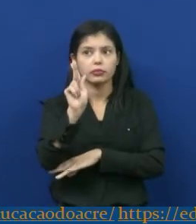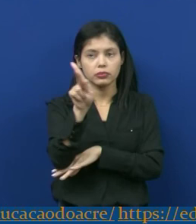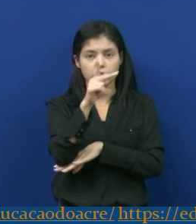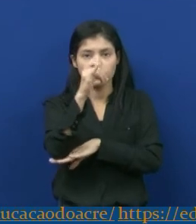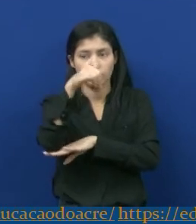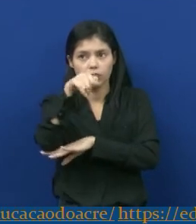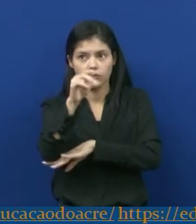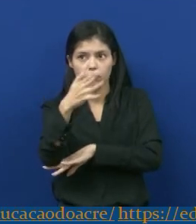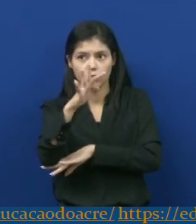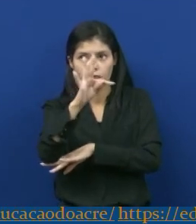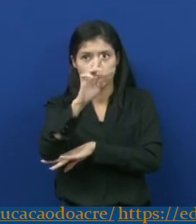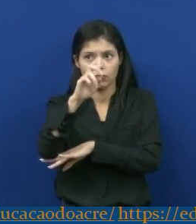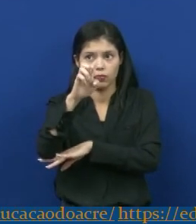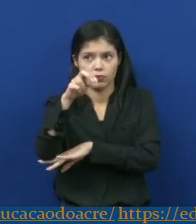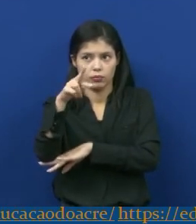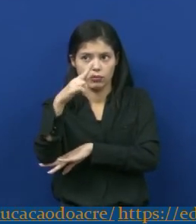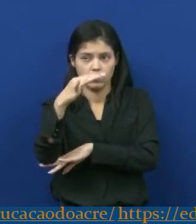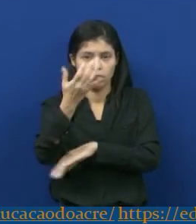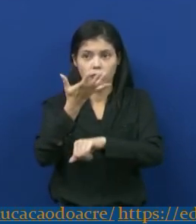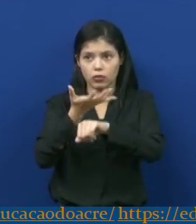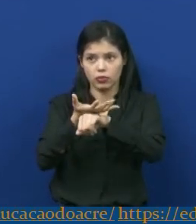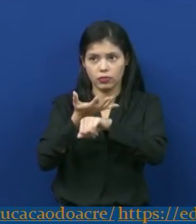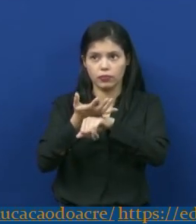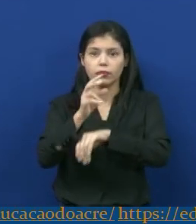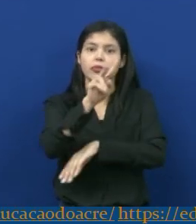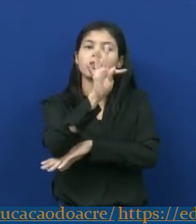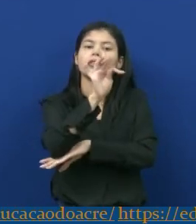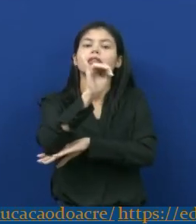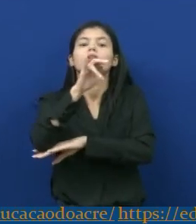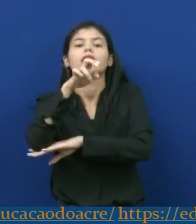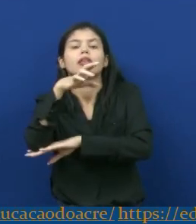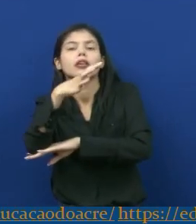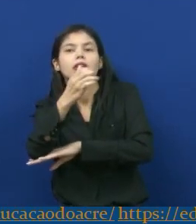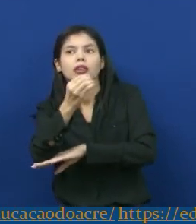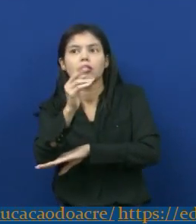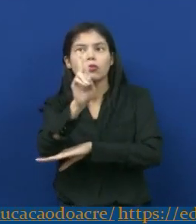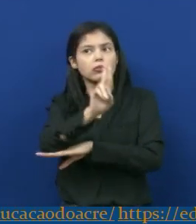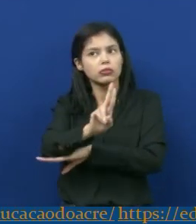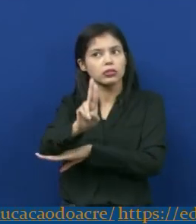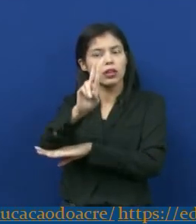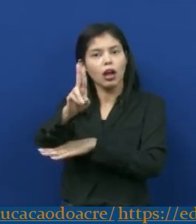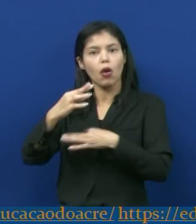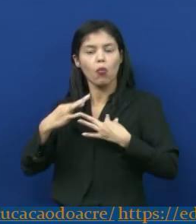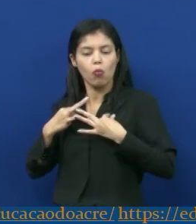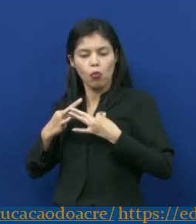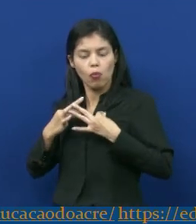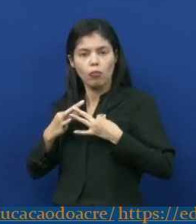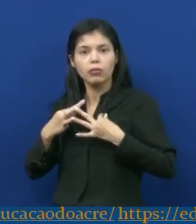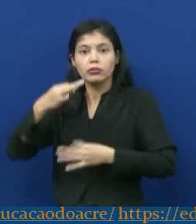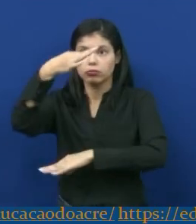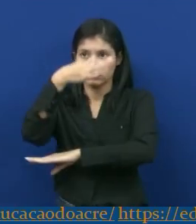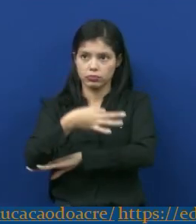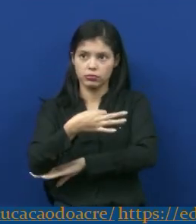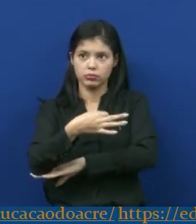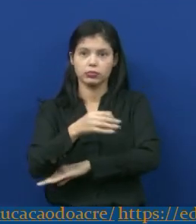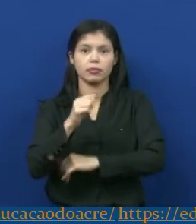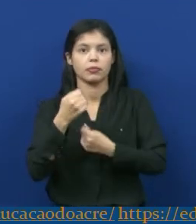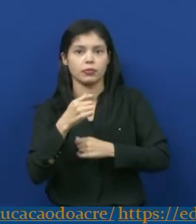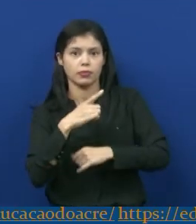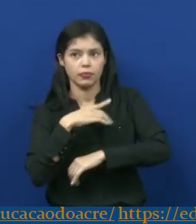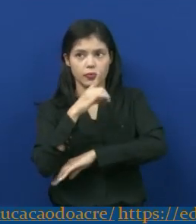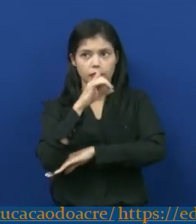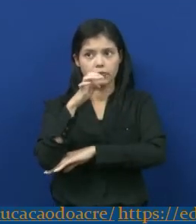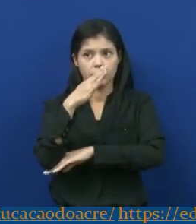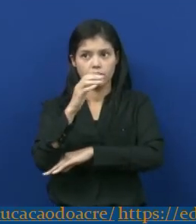tener disciplina, certo? Tiene que usar roupas adequadas. deve hacer prácticas com